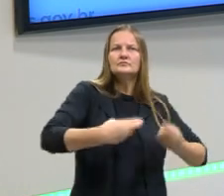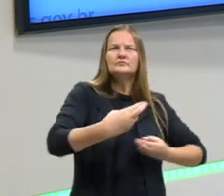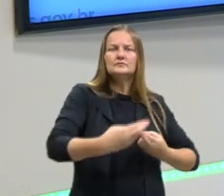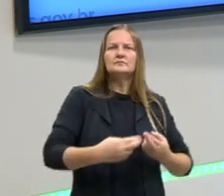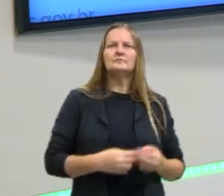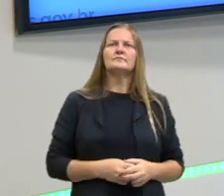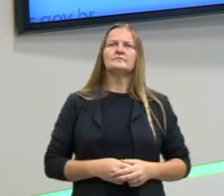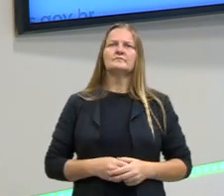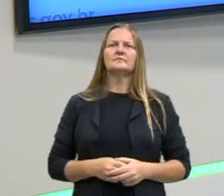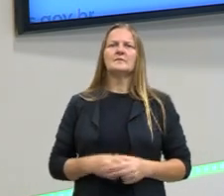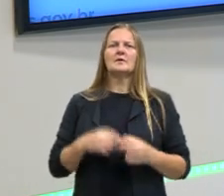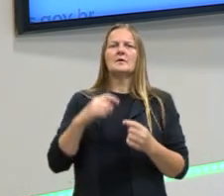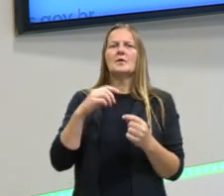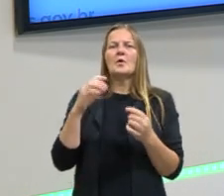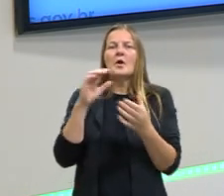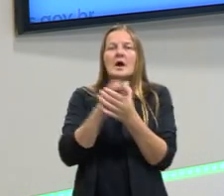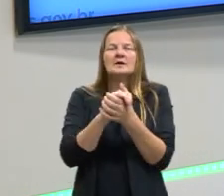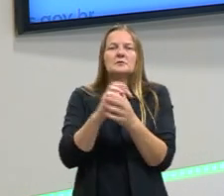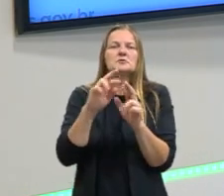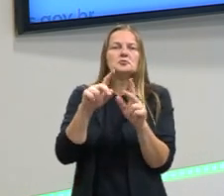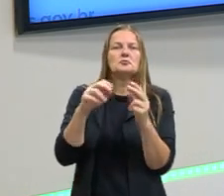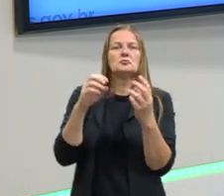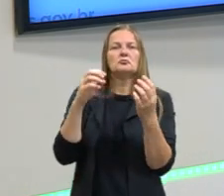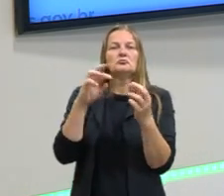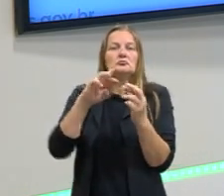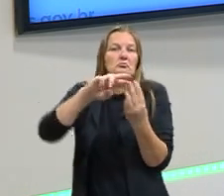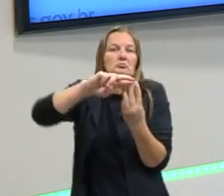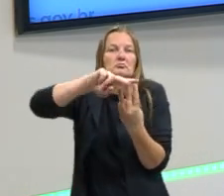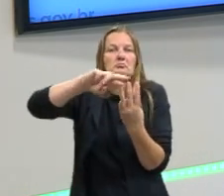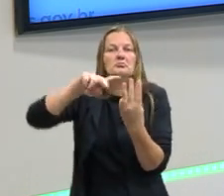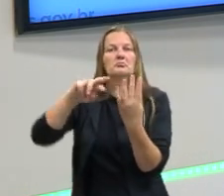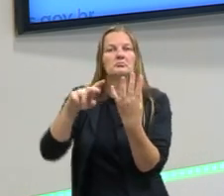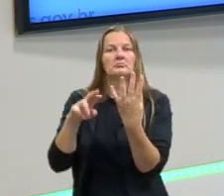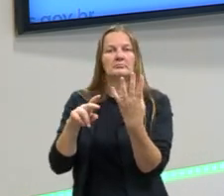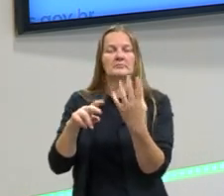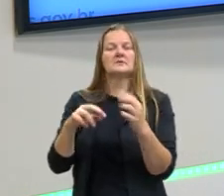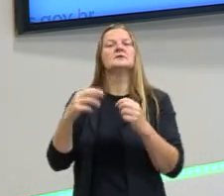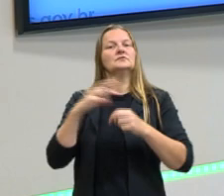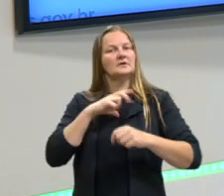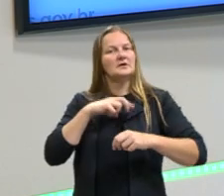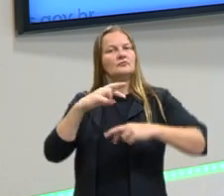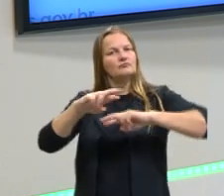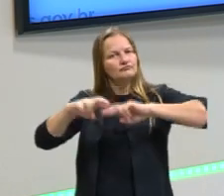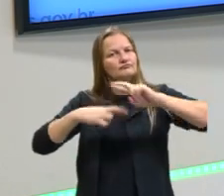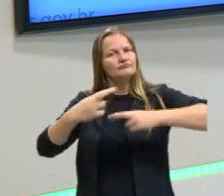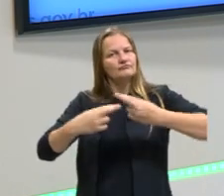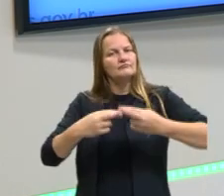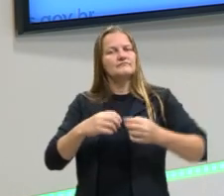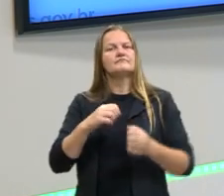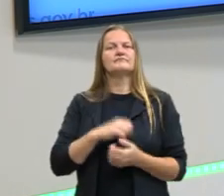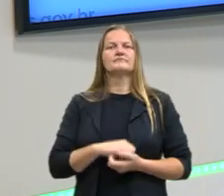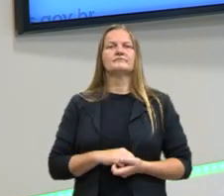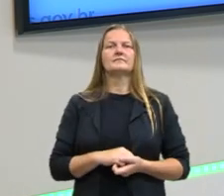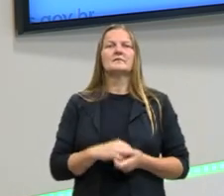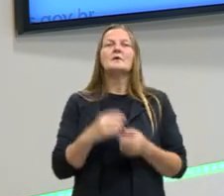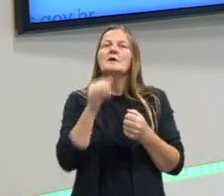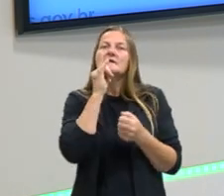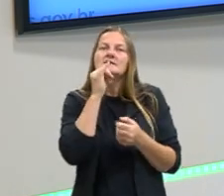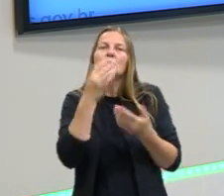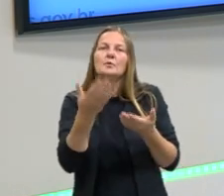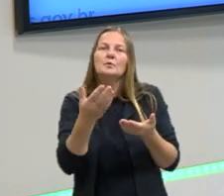pro monogamia poligamia são fatos sociais que eles precisam ter alguns elementos Olha só